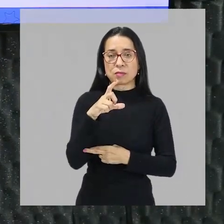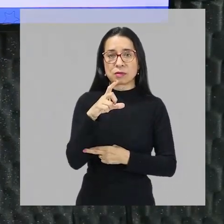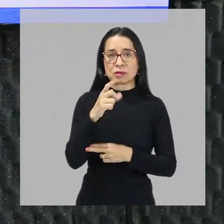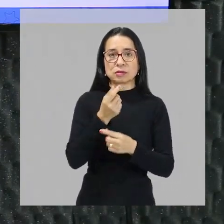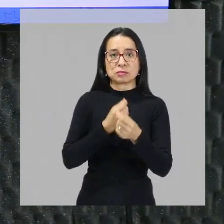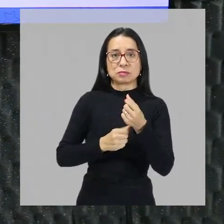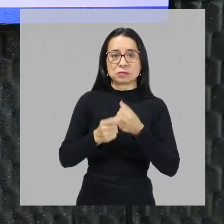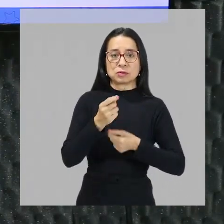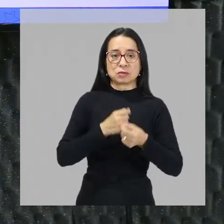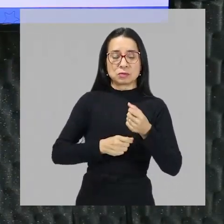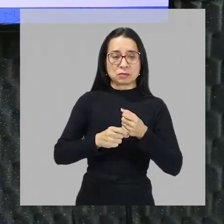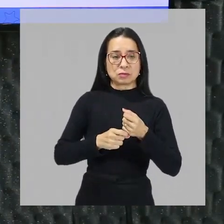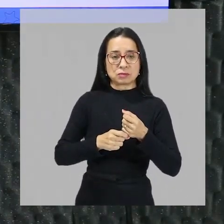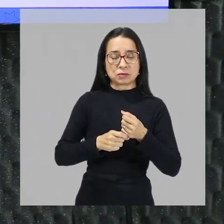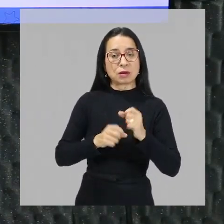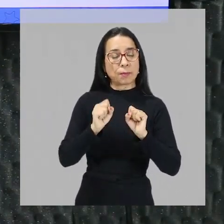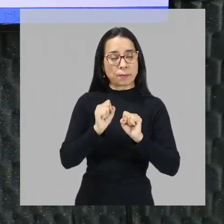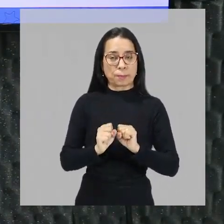pudesse, evidentemente,